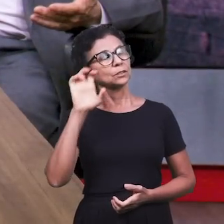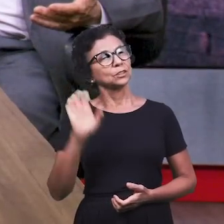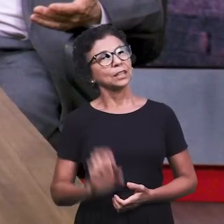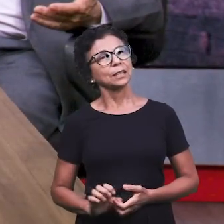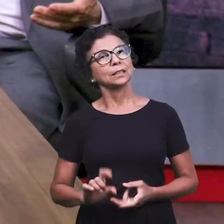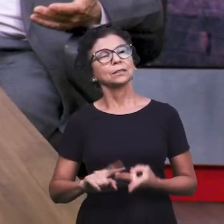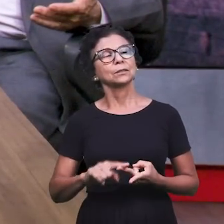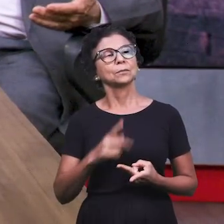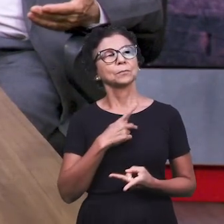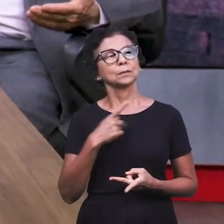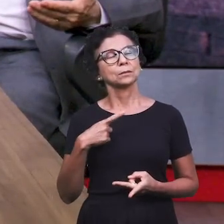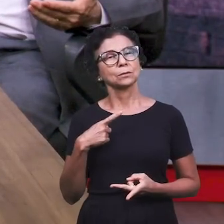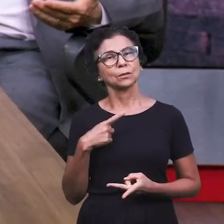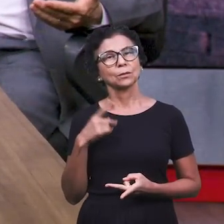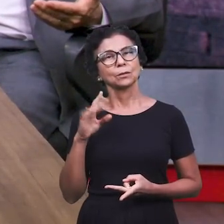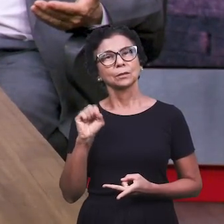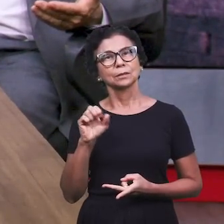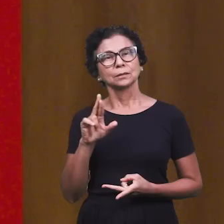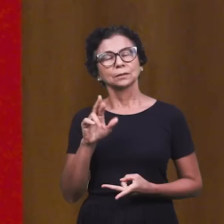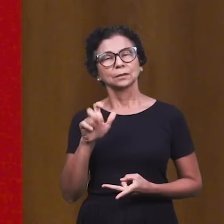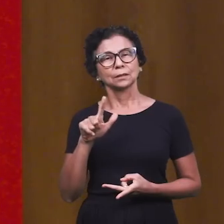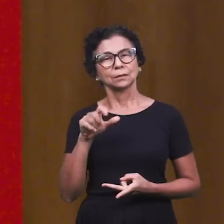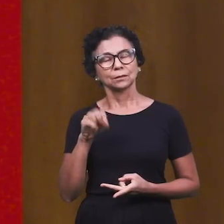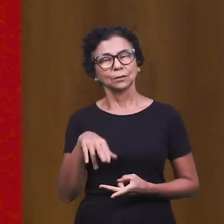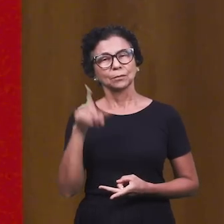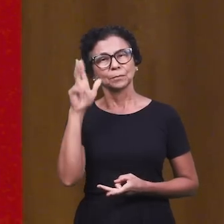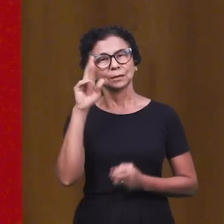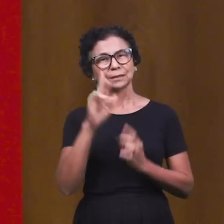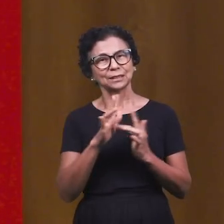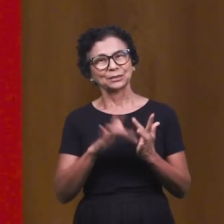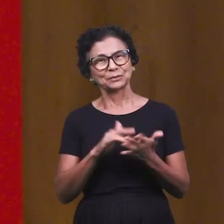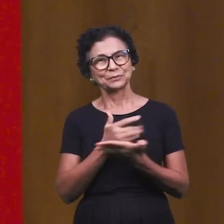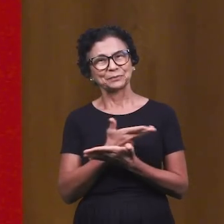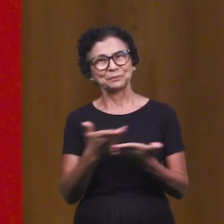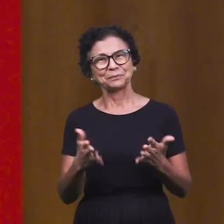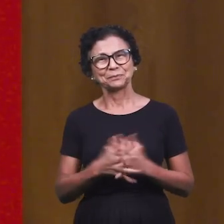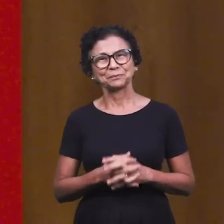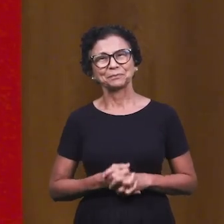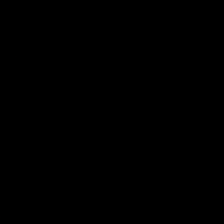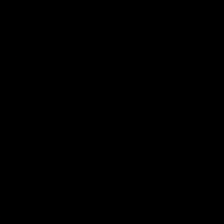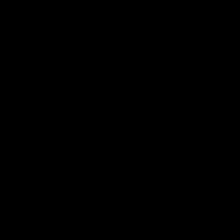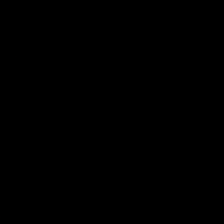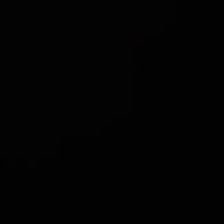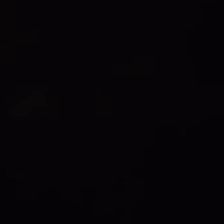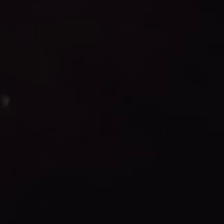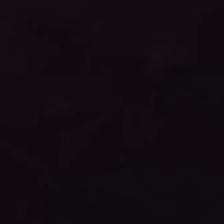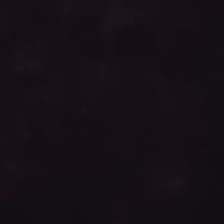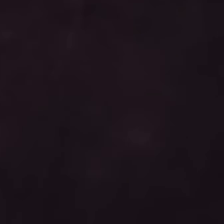todos, pastor Serlon, Paz, seus irmãos. e aos irmãos, a paz do Senhor a todos.